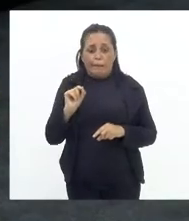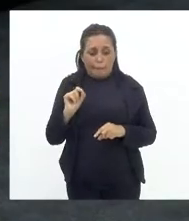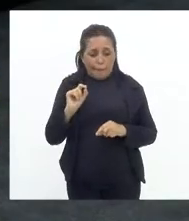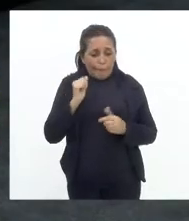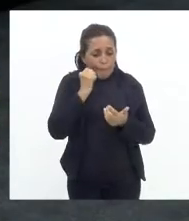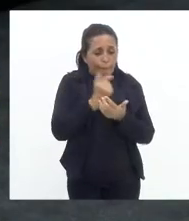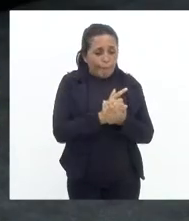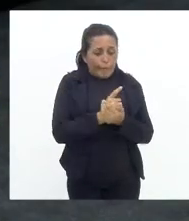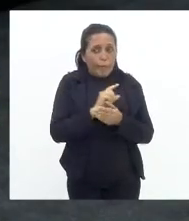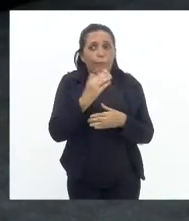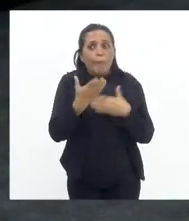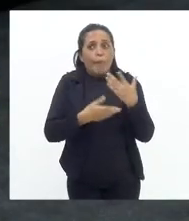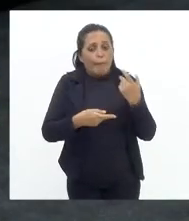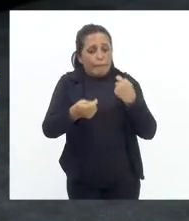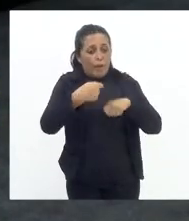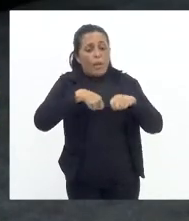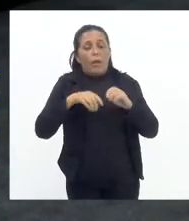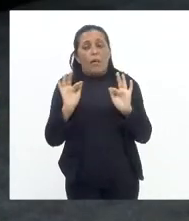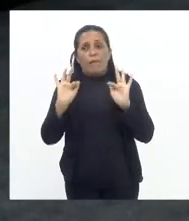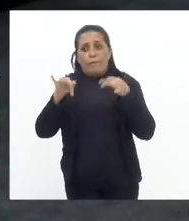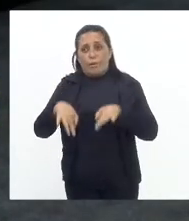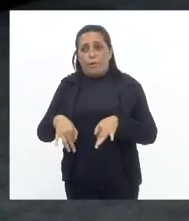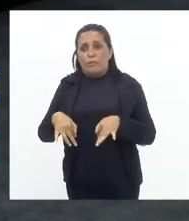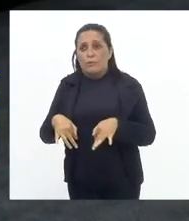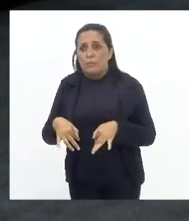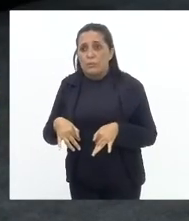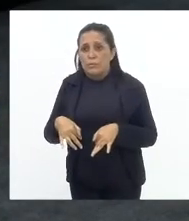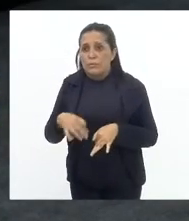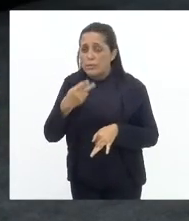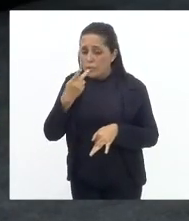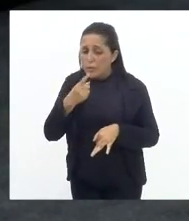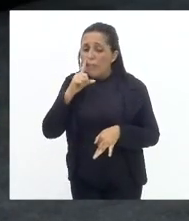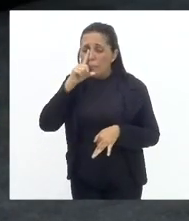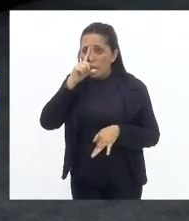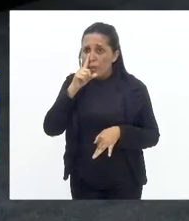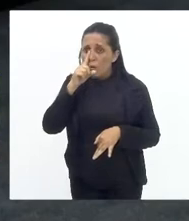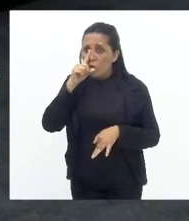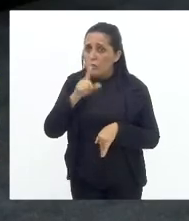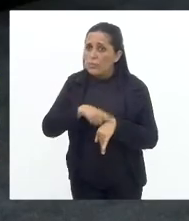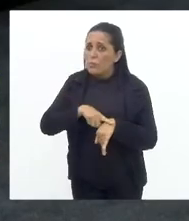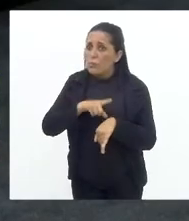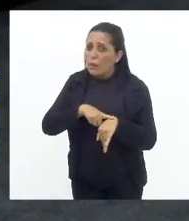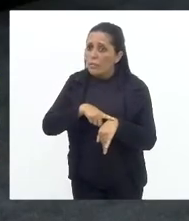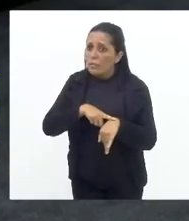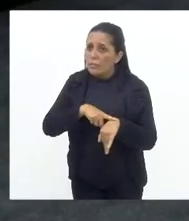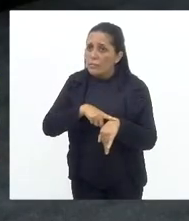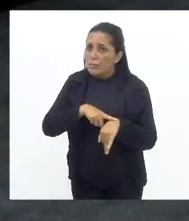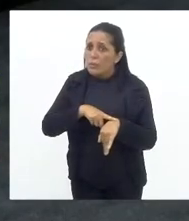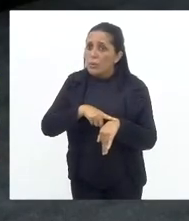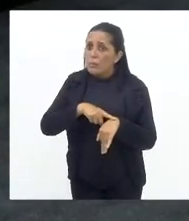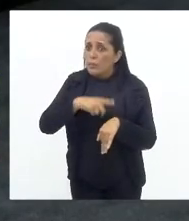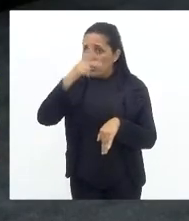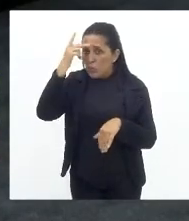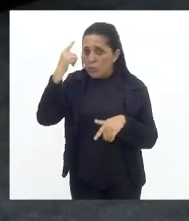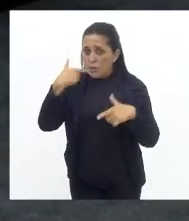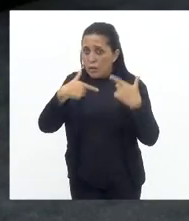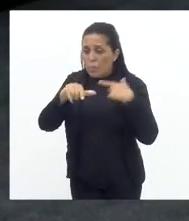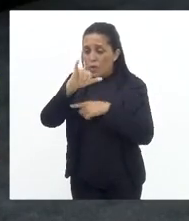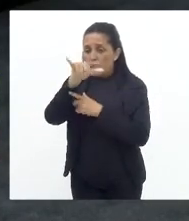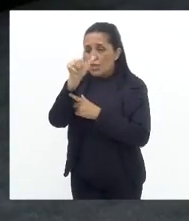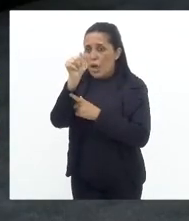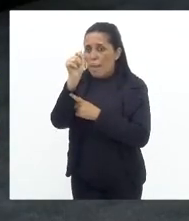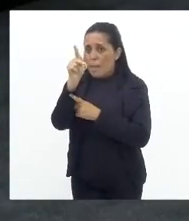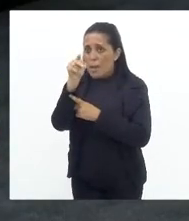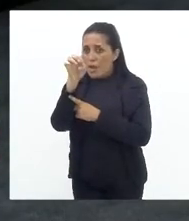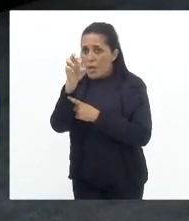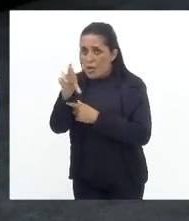trás disso O que eu encerro dizendo Presidente é que o perigo que corre neste momento é que o trabalhador de Japeri